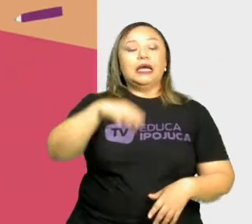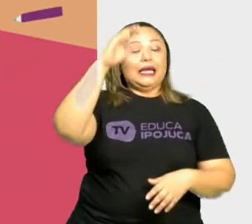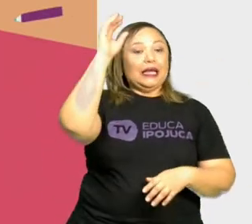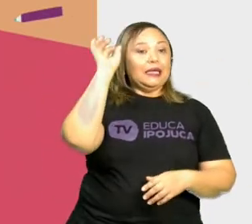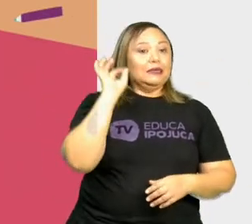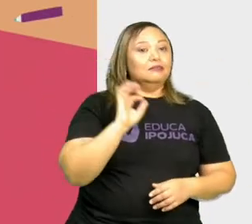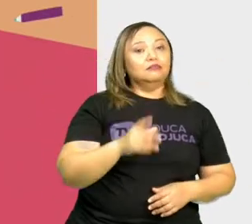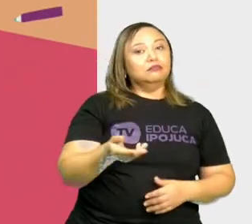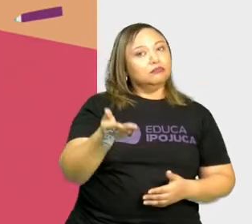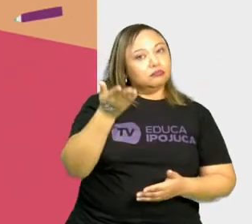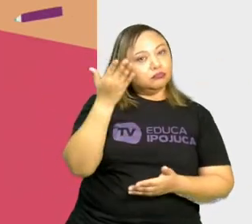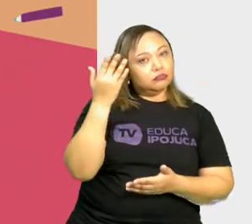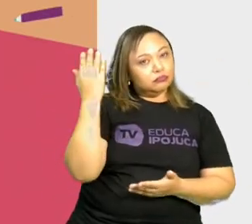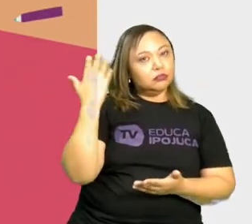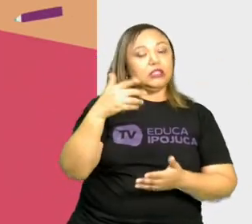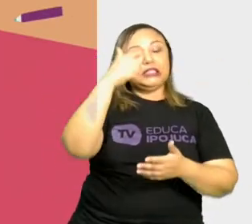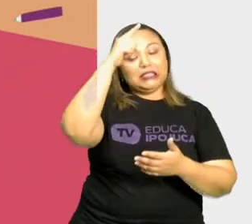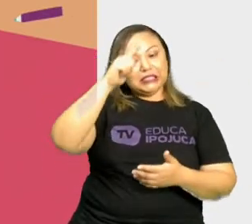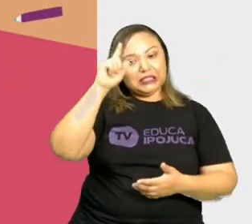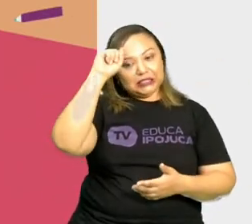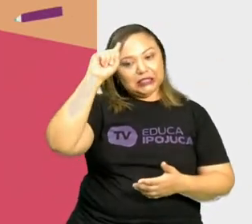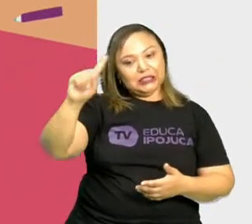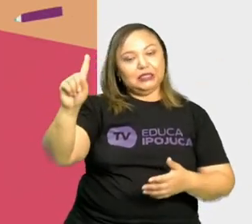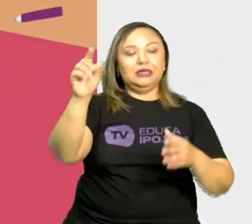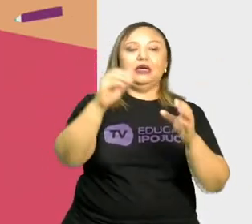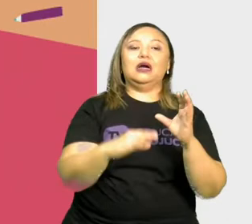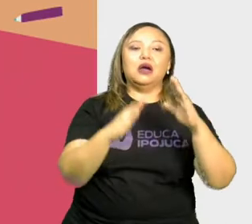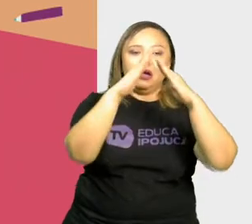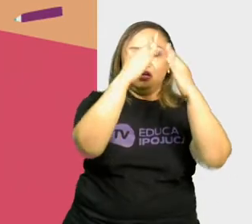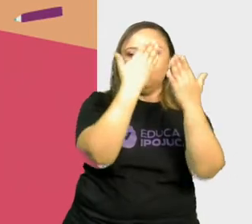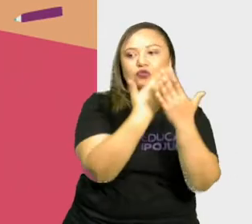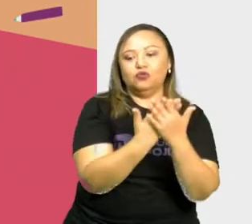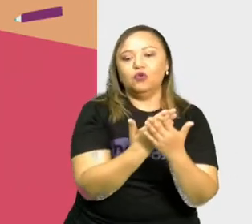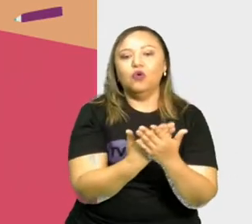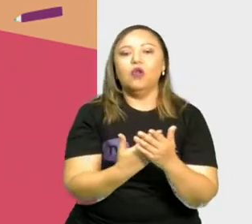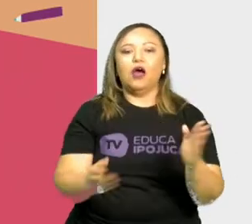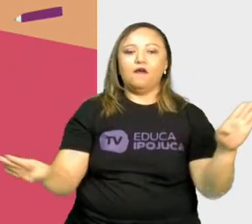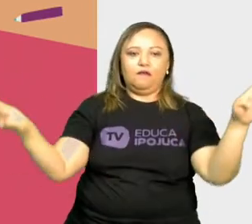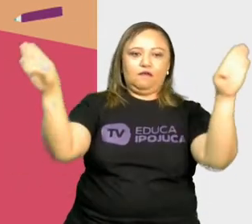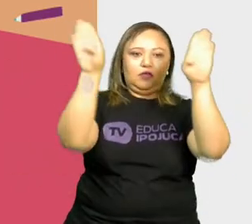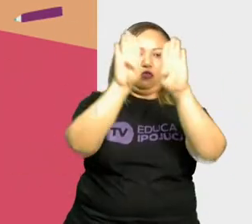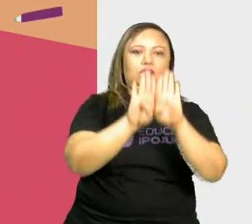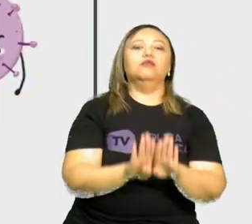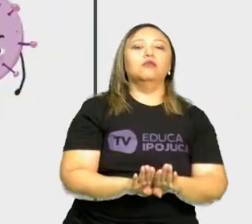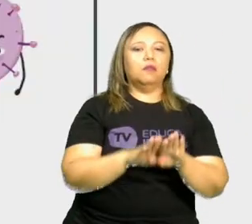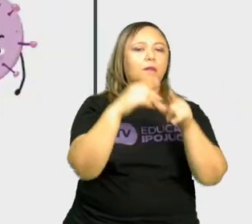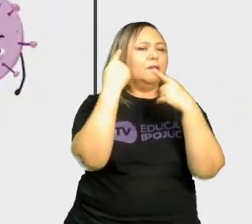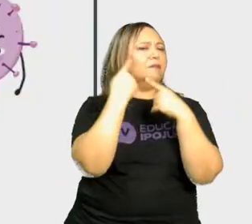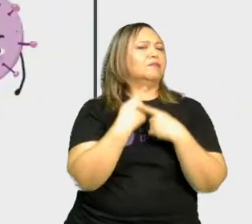nossa escola fechou. Nem queríamos acreditar que aquilo estava a passar.